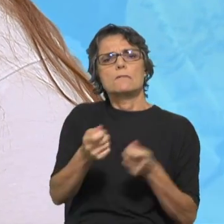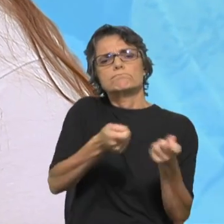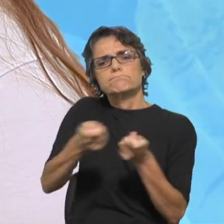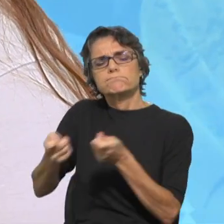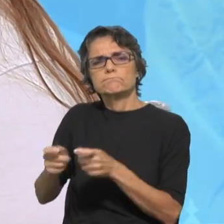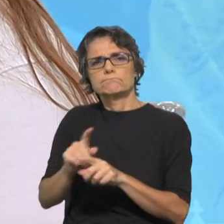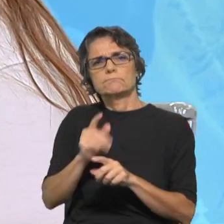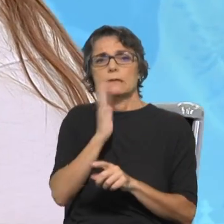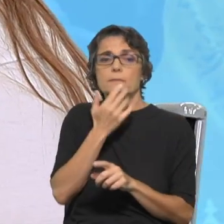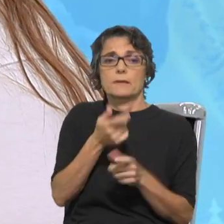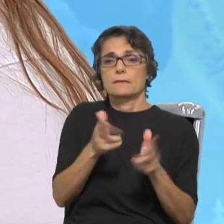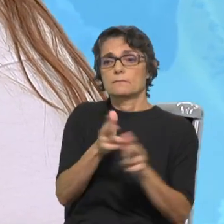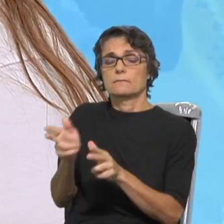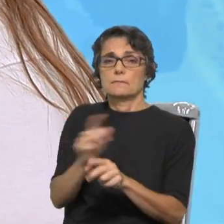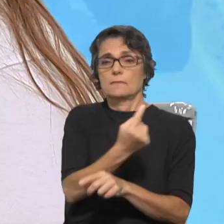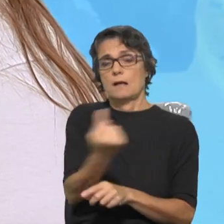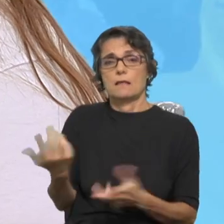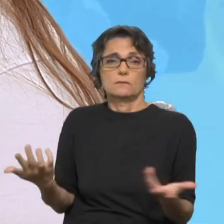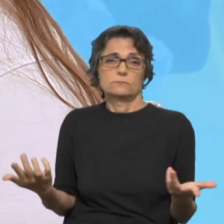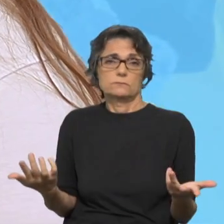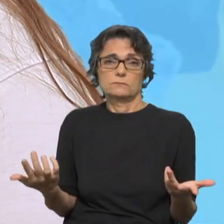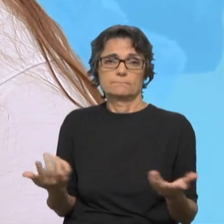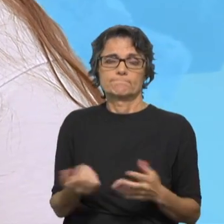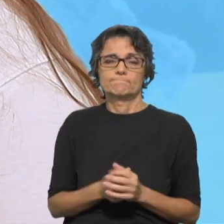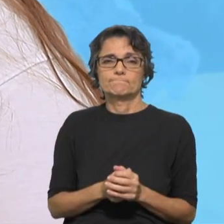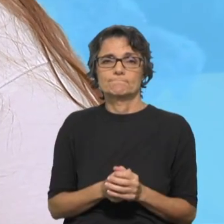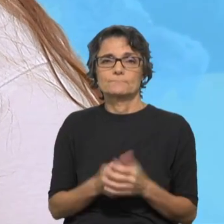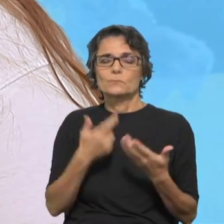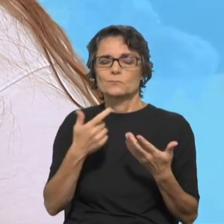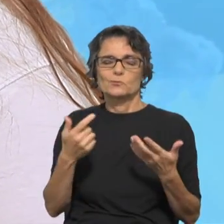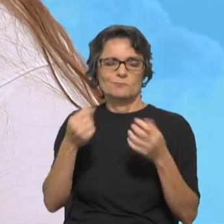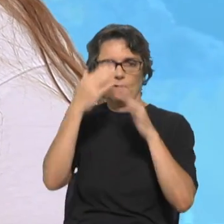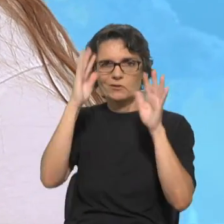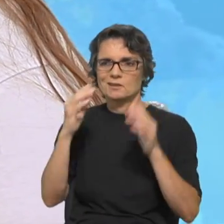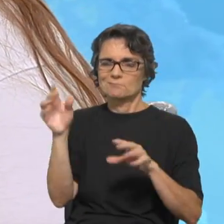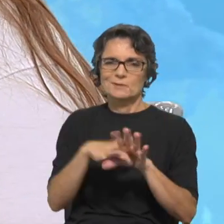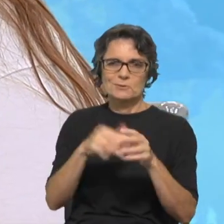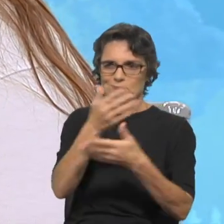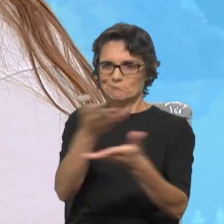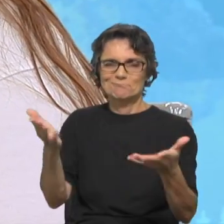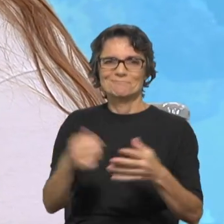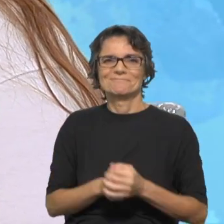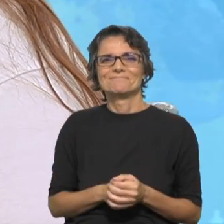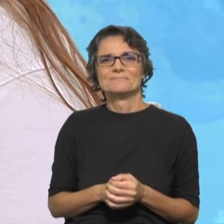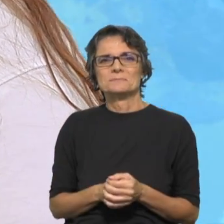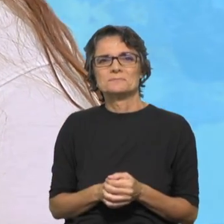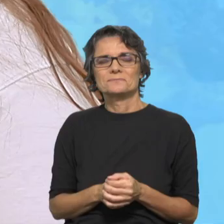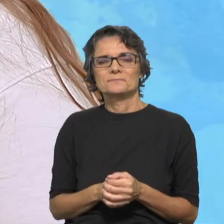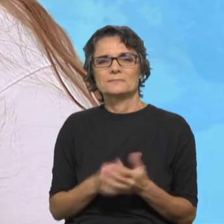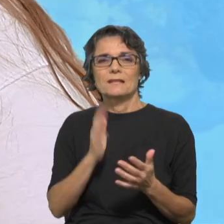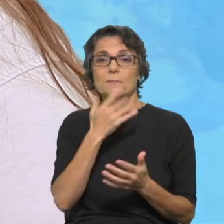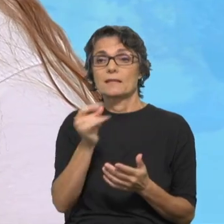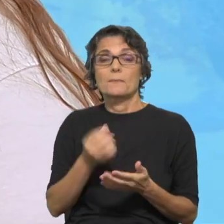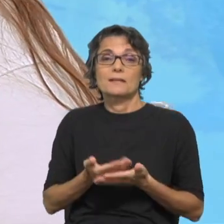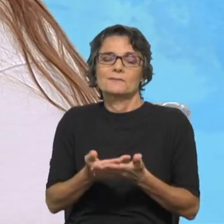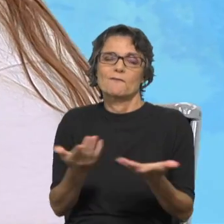conforme a disponibilidade e vamos tendo espaço para toda a gente poder participar, consoante também aquilo que tiver para oferecer e para pôr os seus